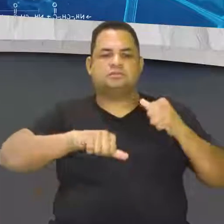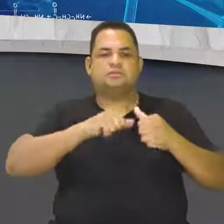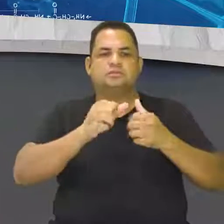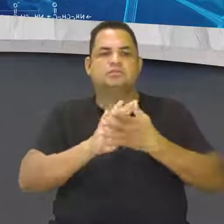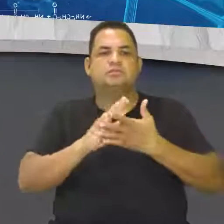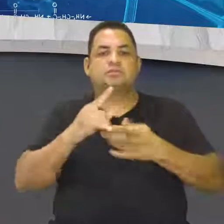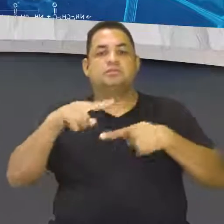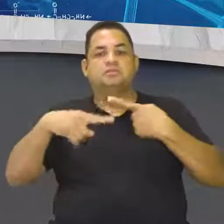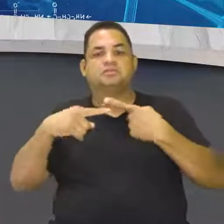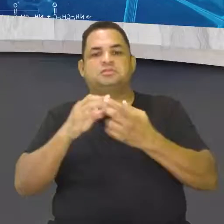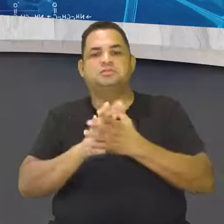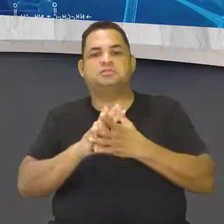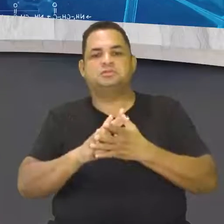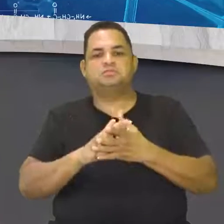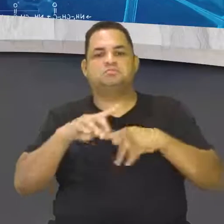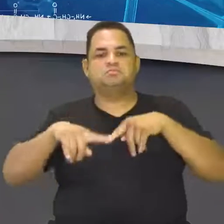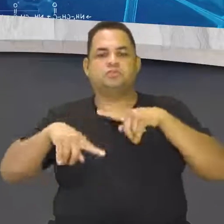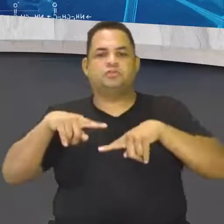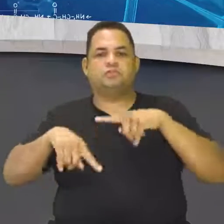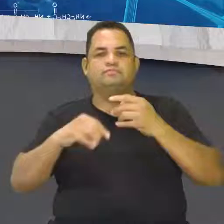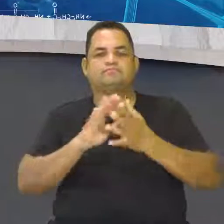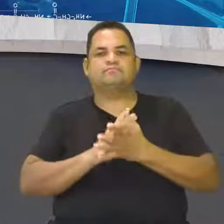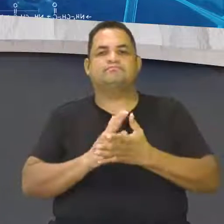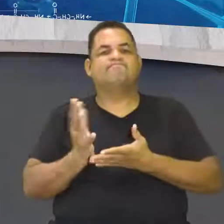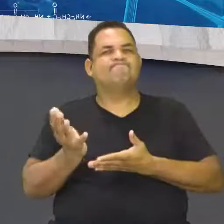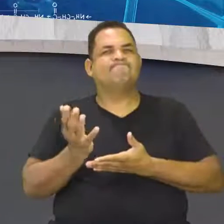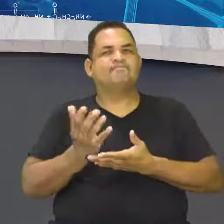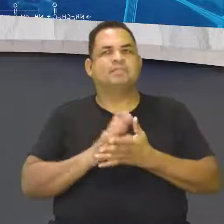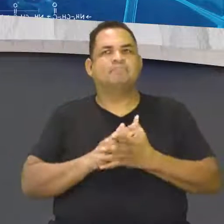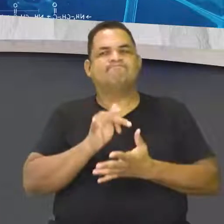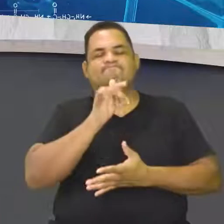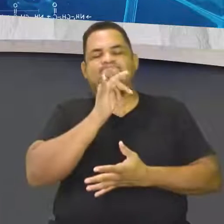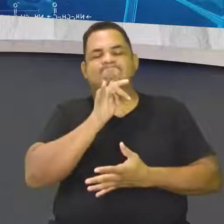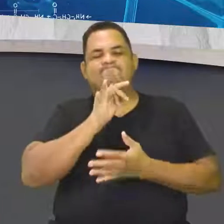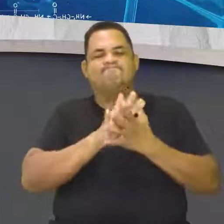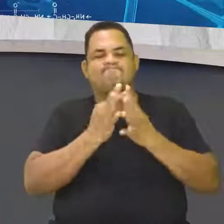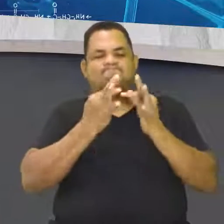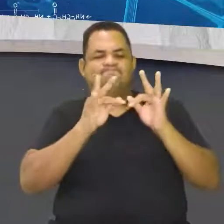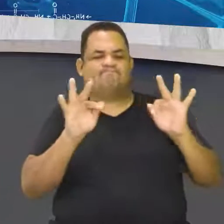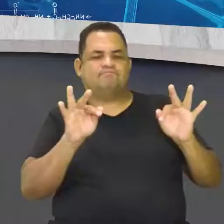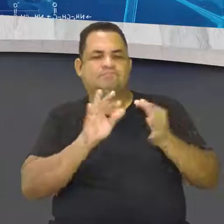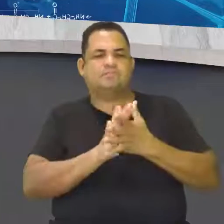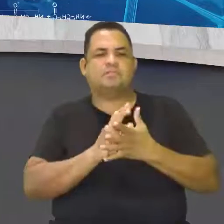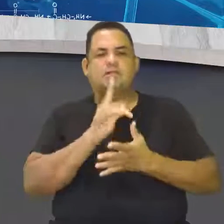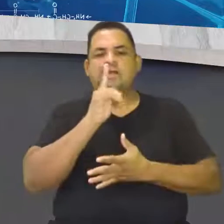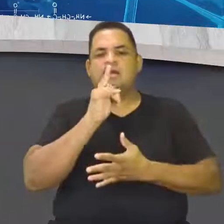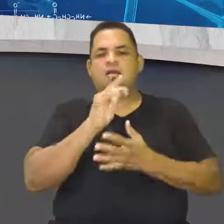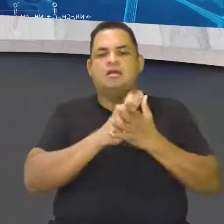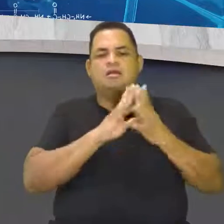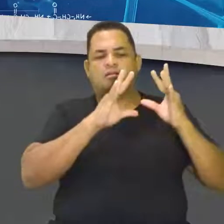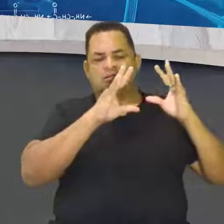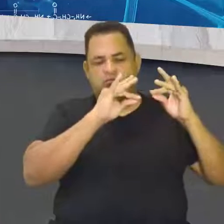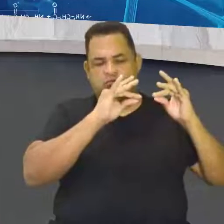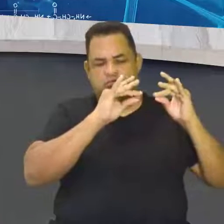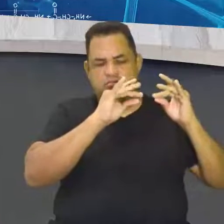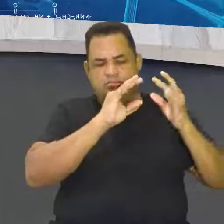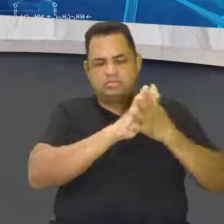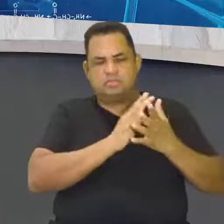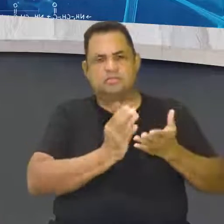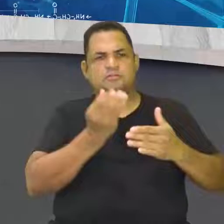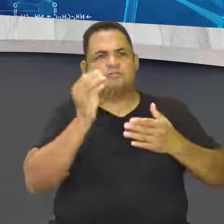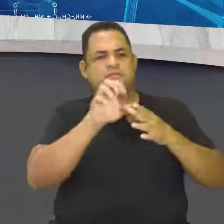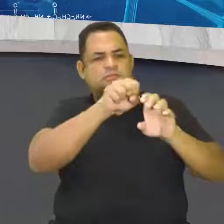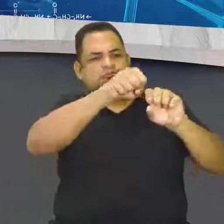professor? É, e aí você pega um exemplo bem simples, né? Se a gente pegar água líquida, colocar lá no congelador para ela